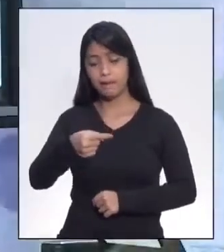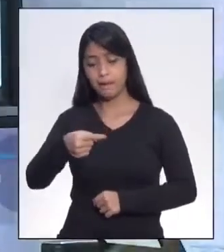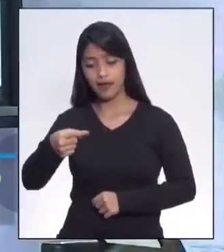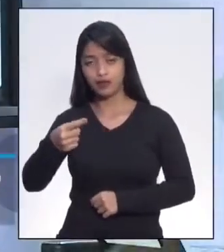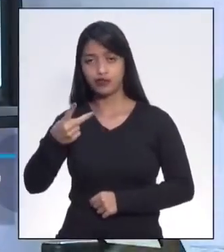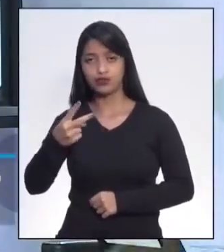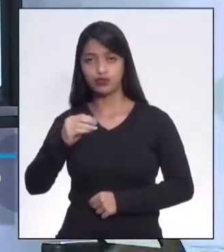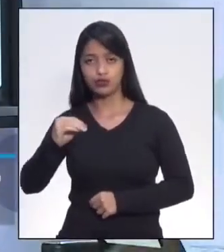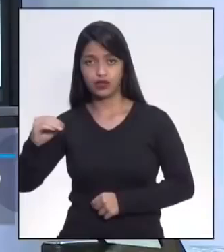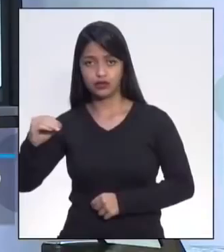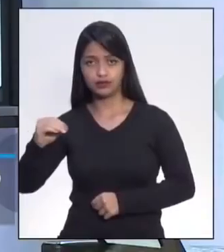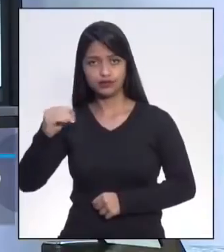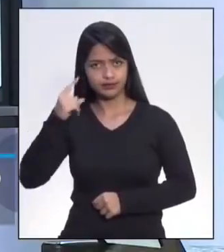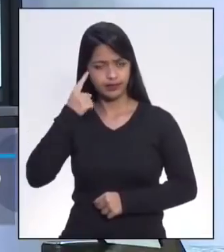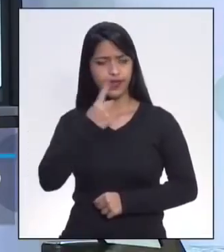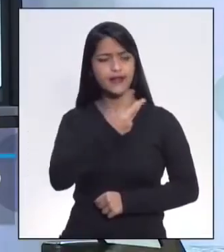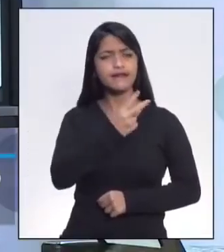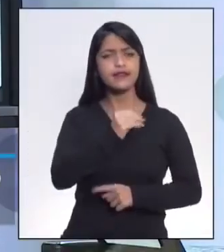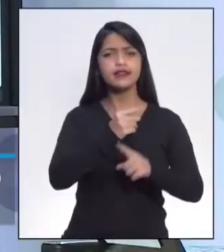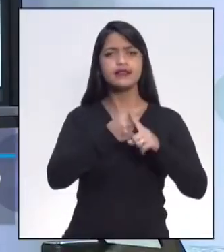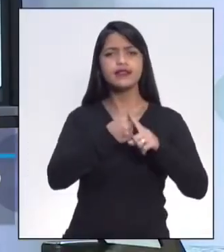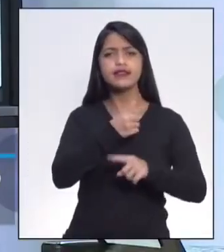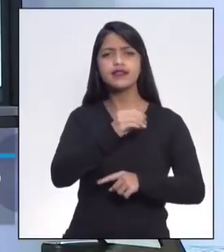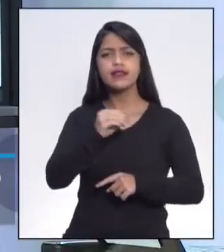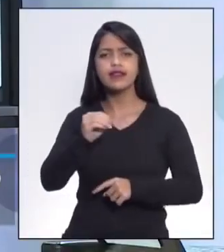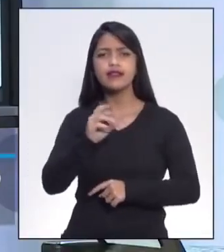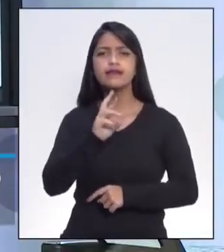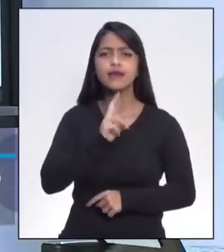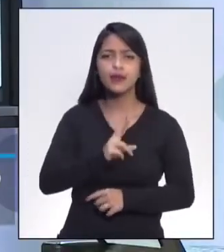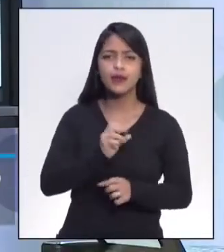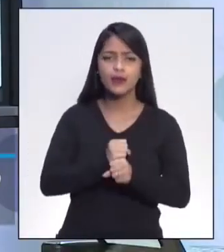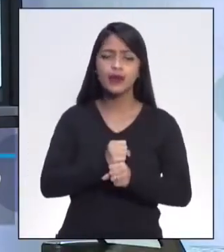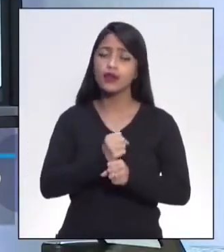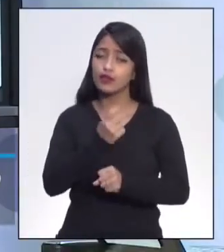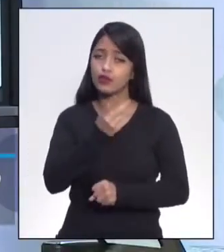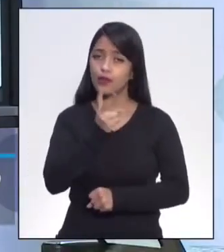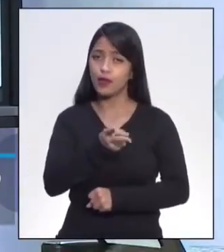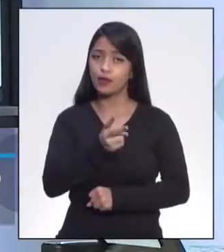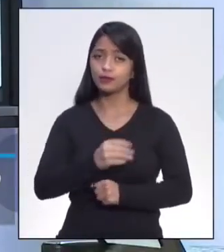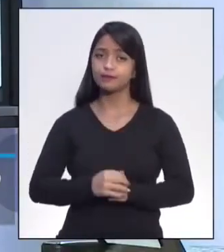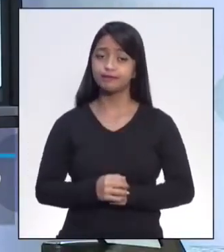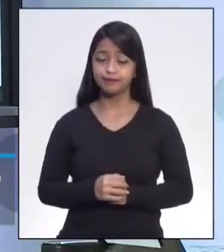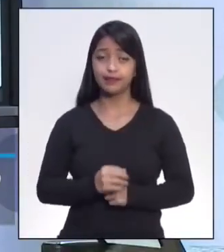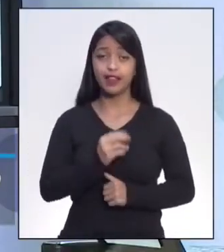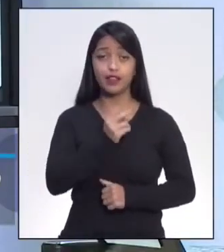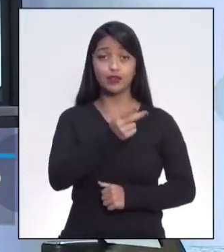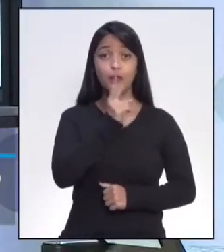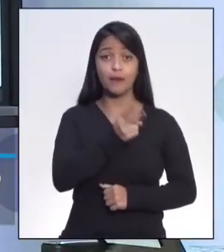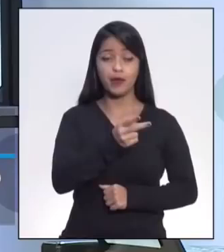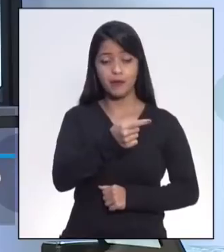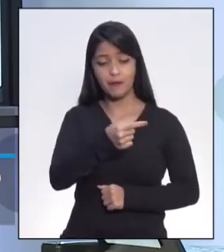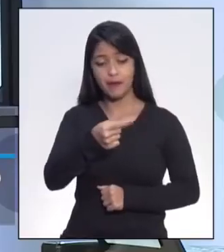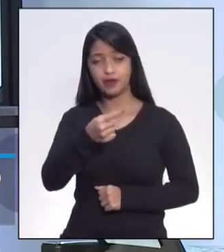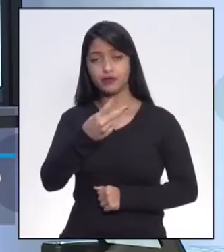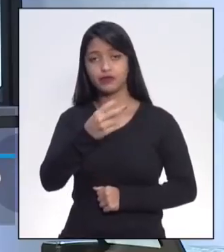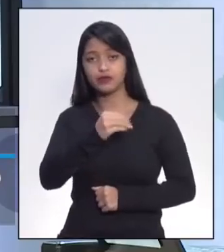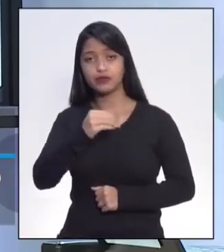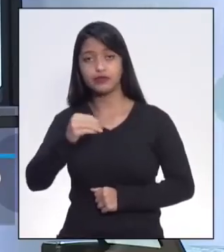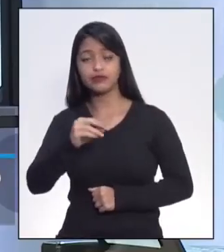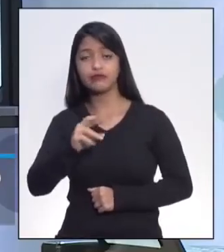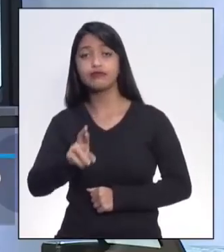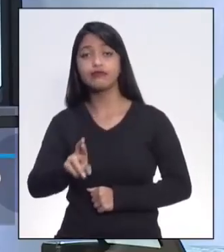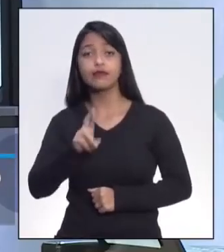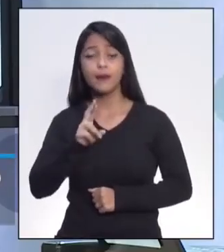100, 2.000. Sim. Correto? 2.000. Sim. Encostei. Menos 200 igual a